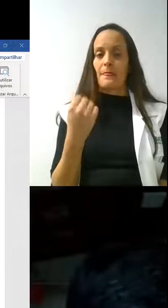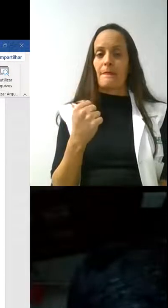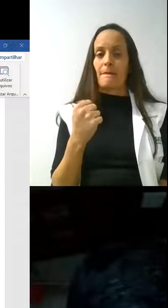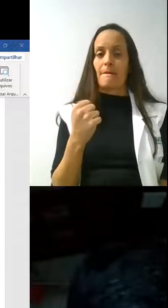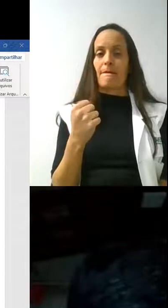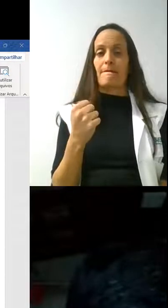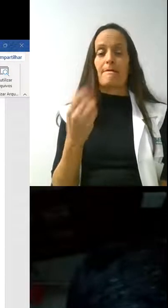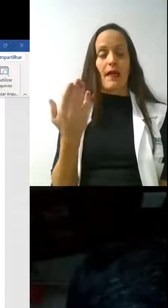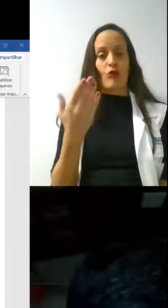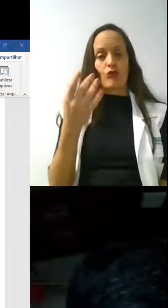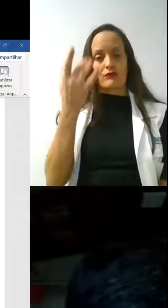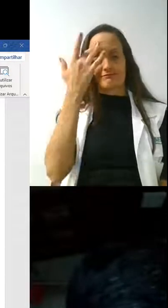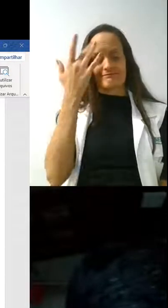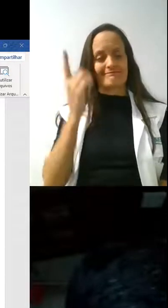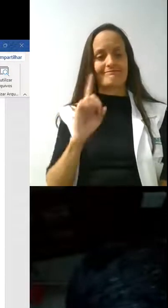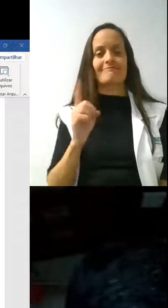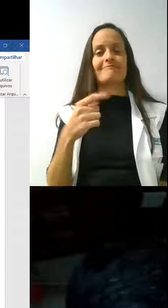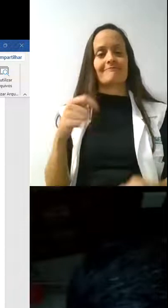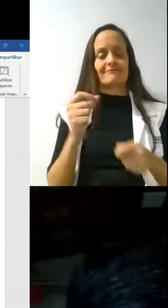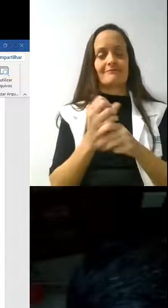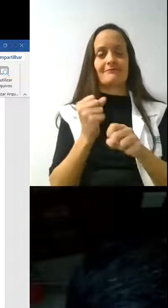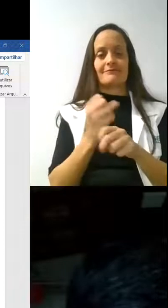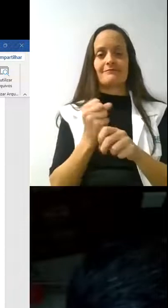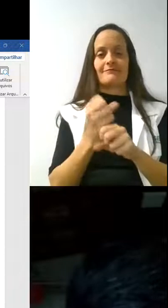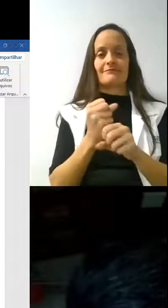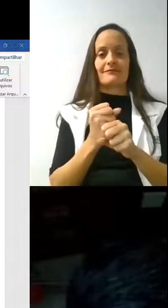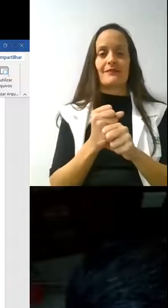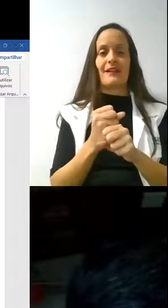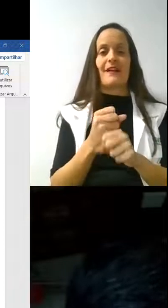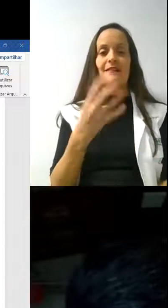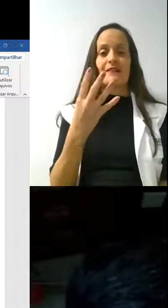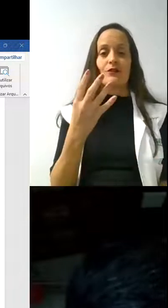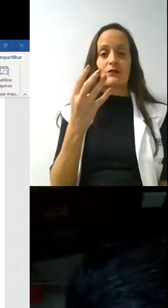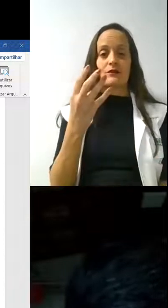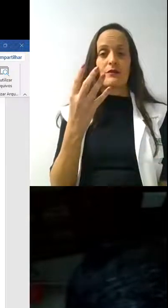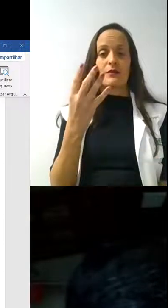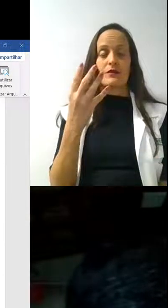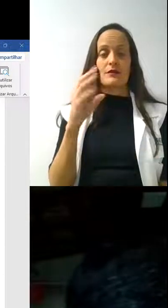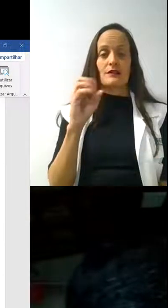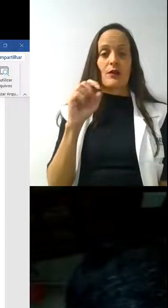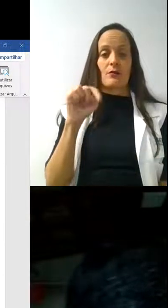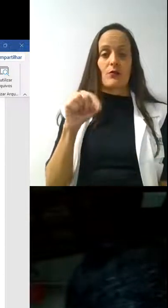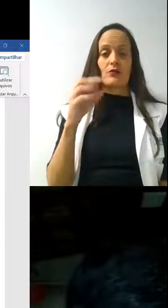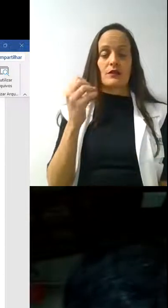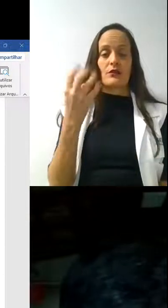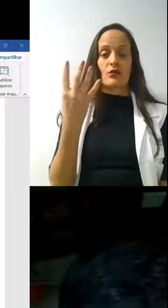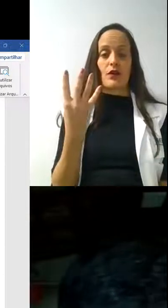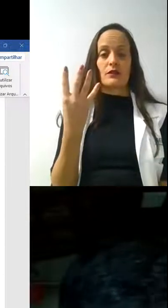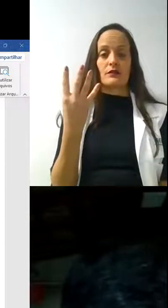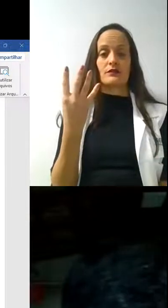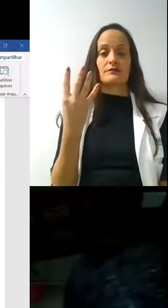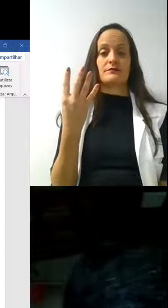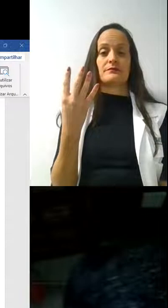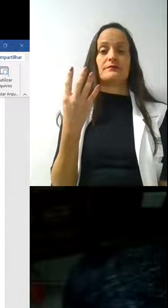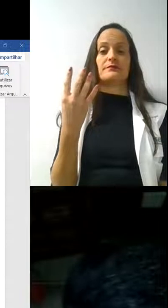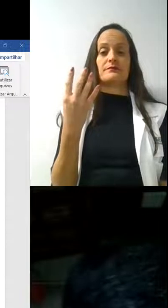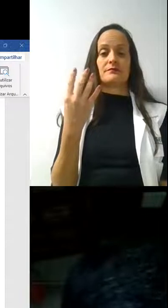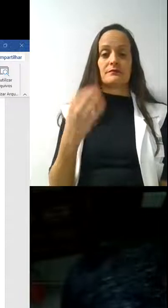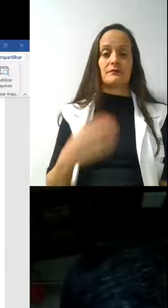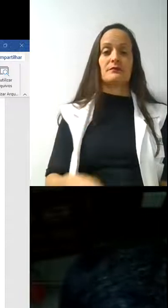tem que fazer, que eu não sei quanto zero que é, não. Então, ó, 0,04. Eu faço o quê? Vou dividir por